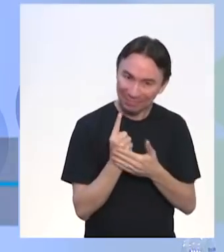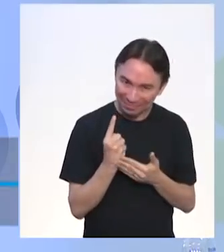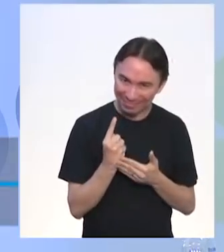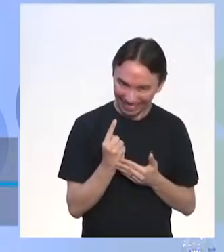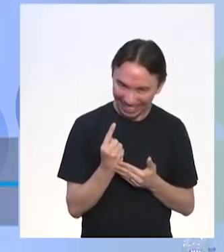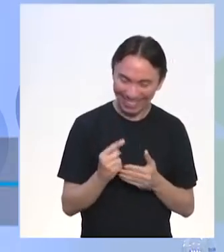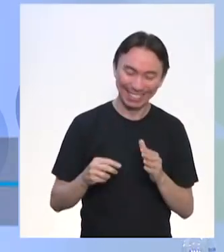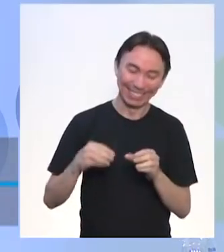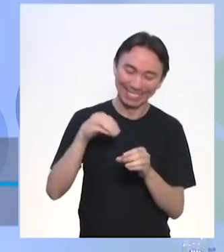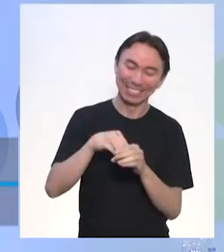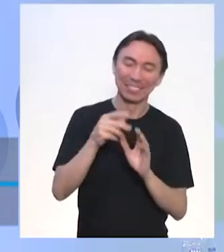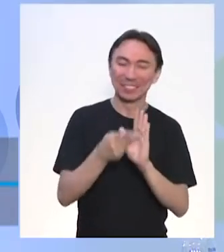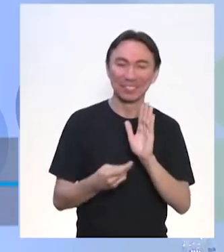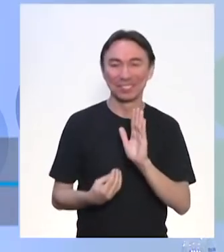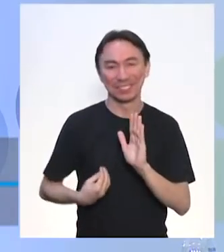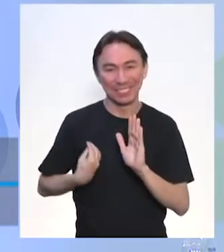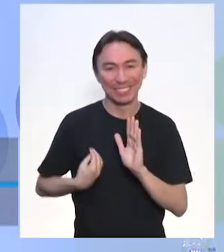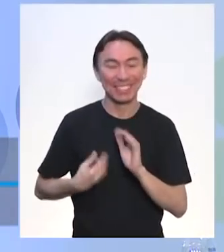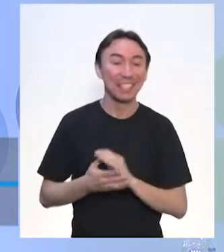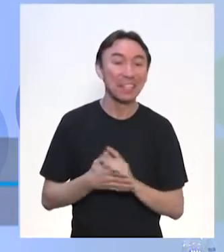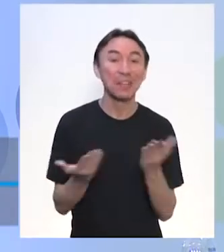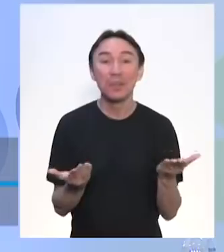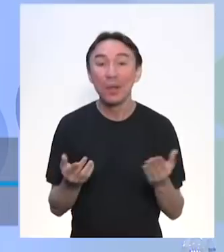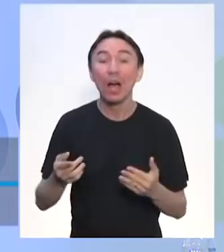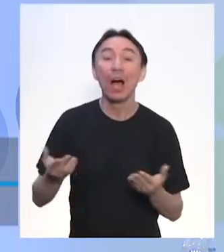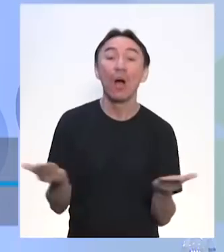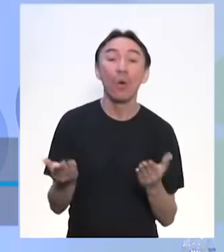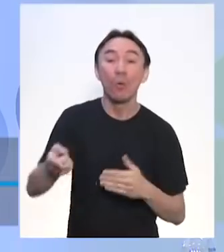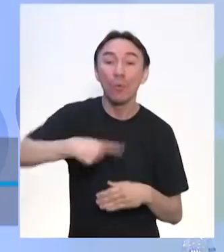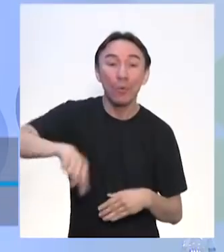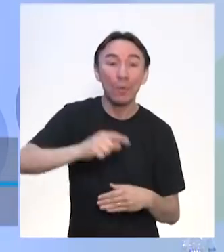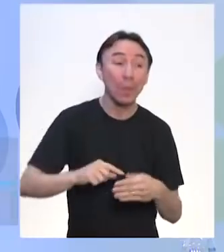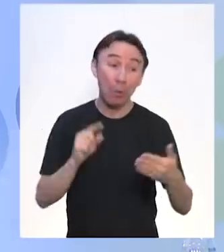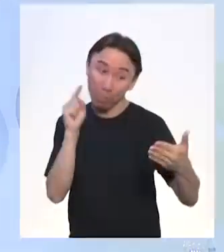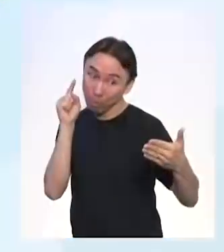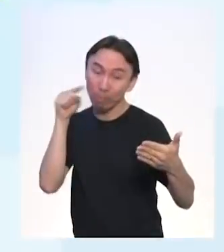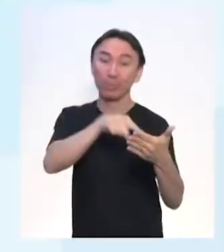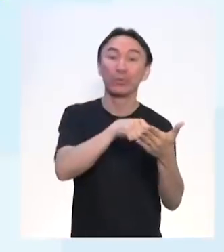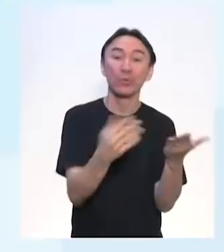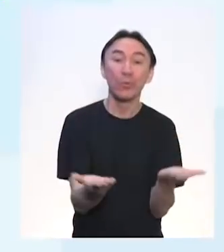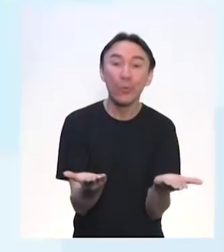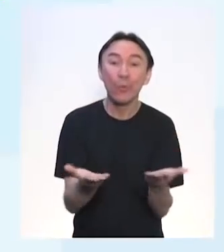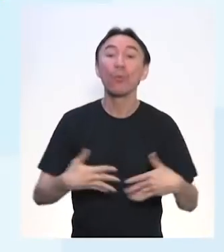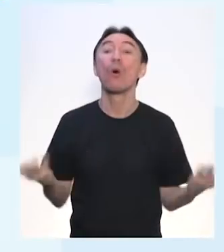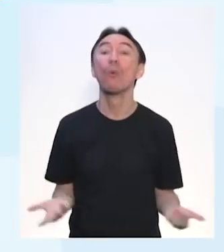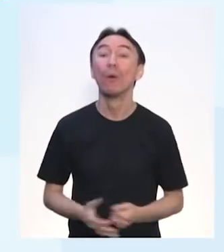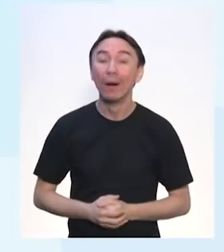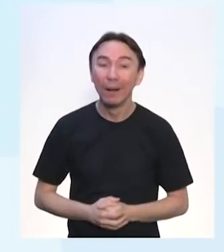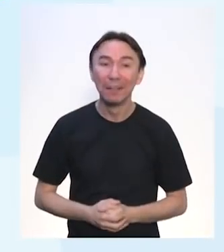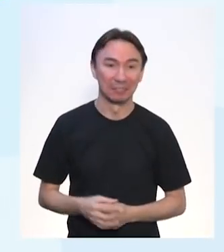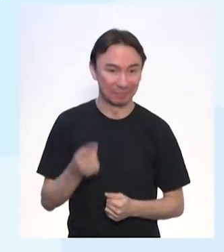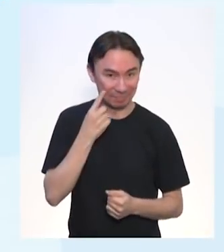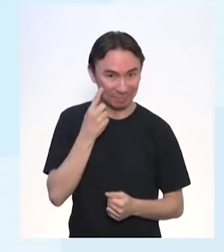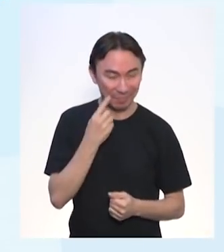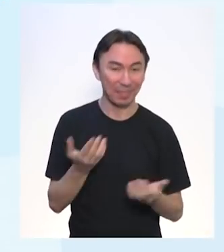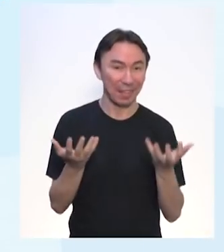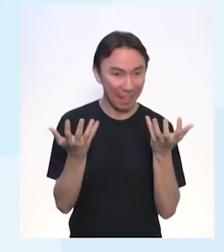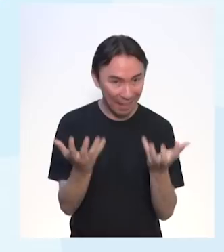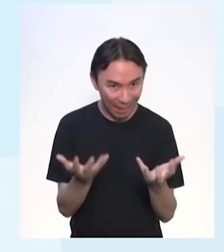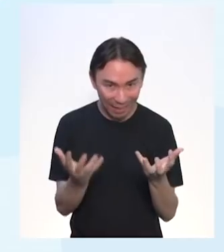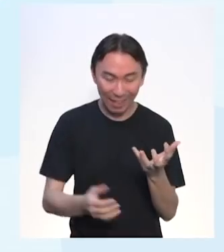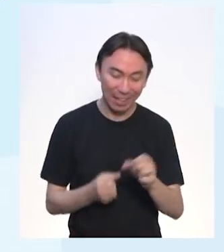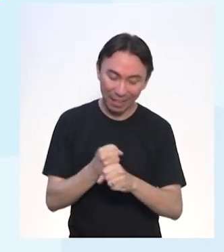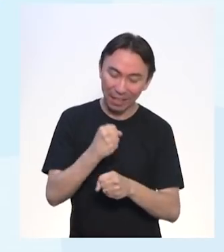começar contando para vocês qual é o nosso objetivo com o nosso encontro. Então, a gente pretende iniciar o ano